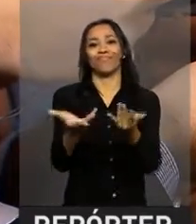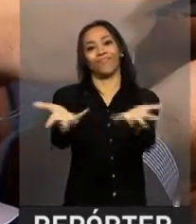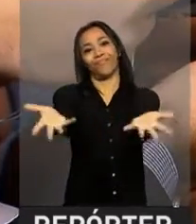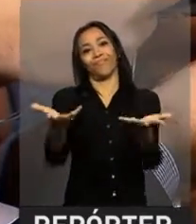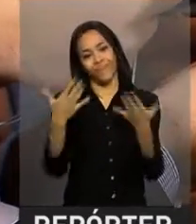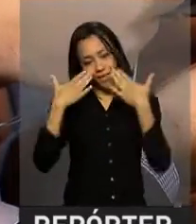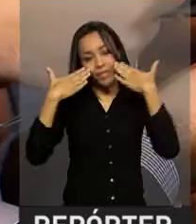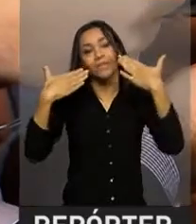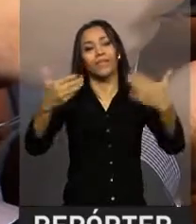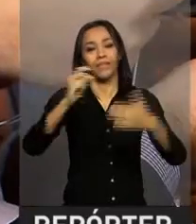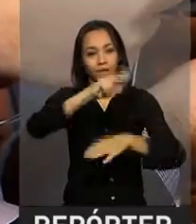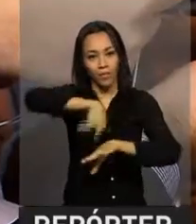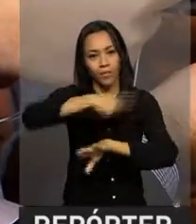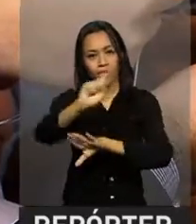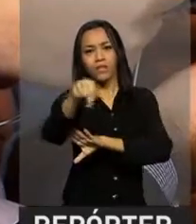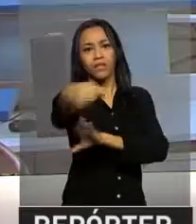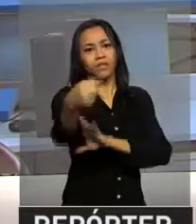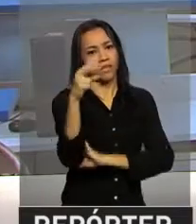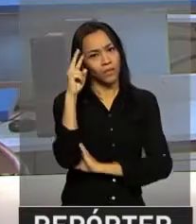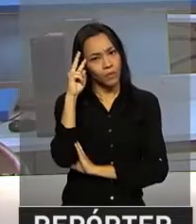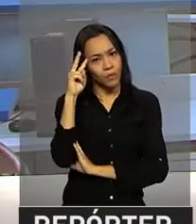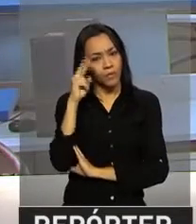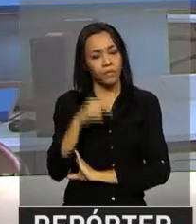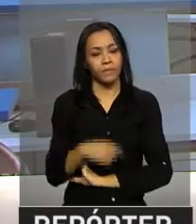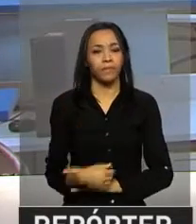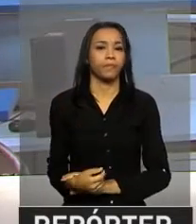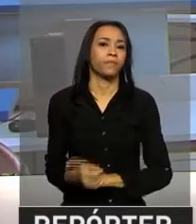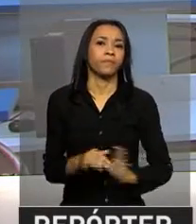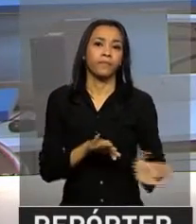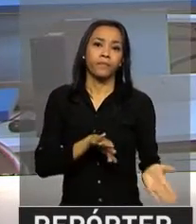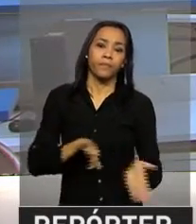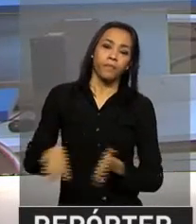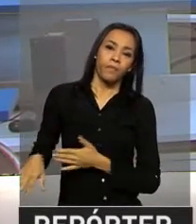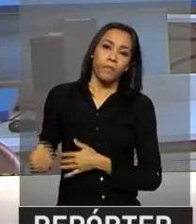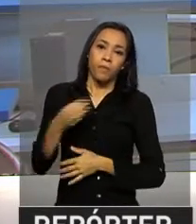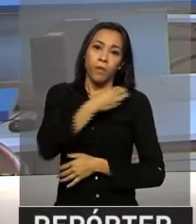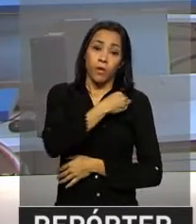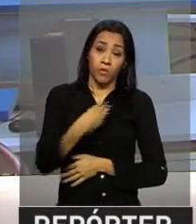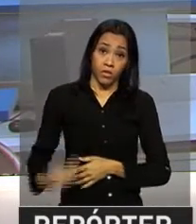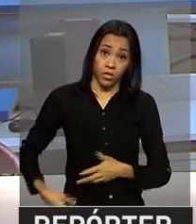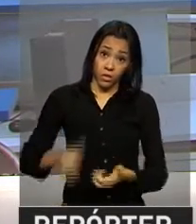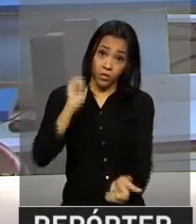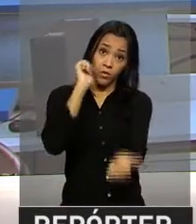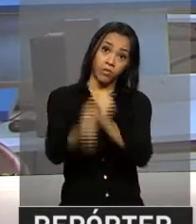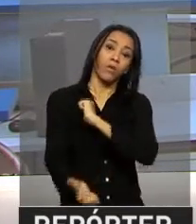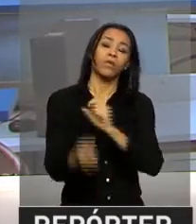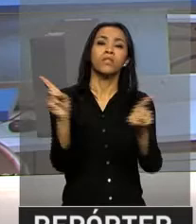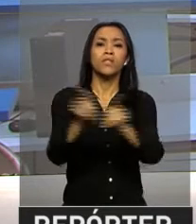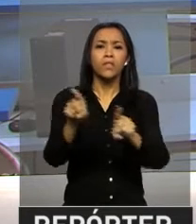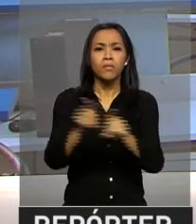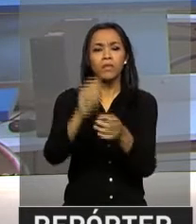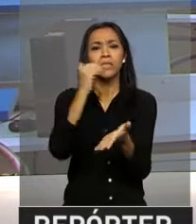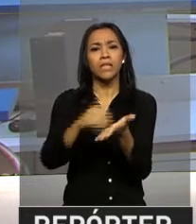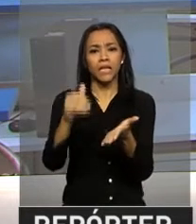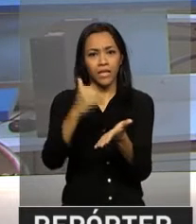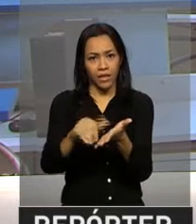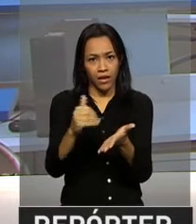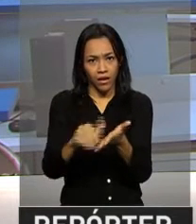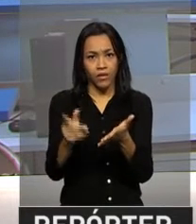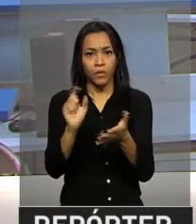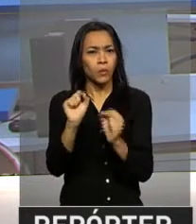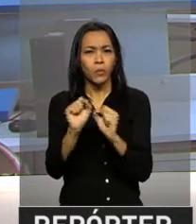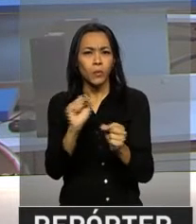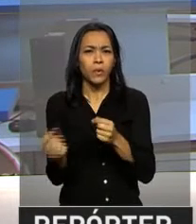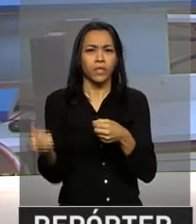país na próxima segunda-feira. O ministro do Esporte, Leonardo Pisciani, e o secretário-executivo do Programa de